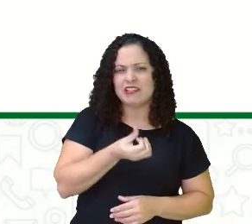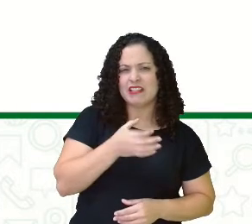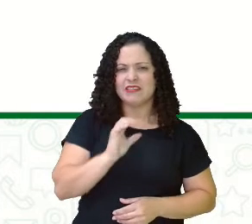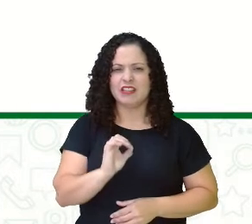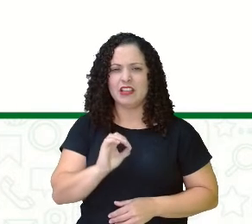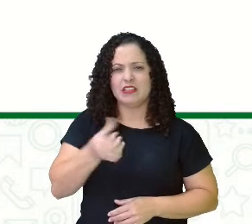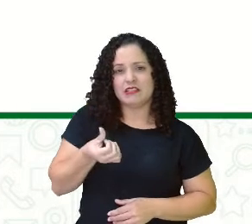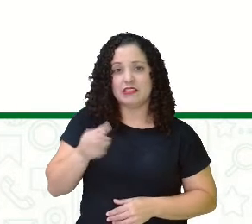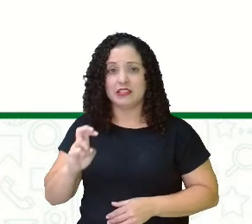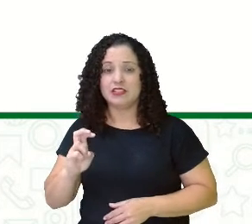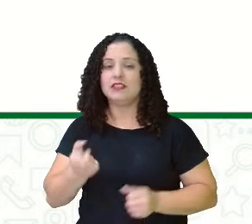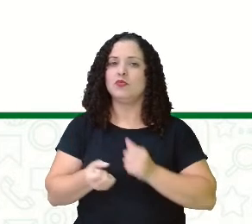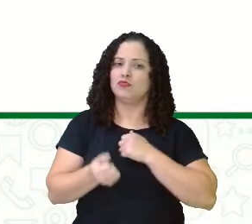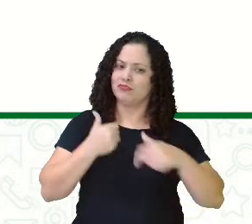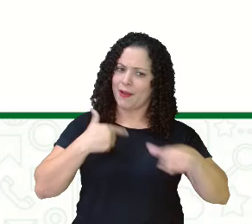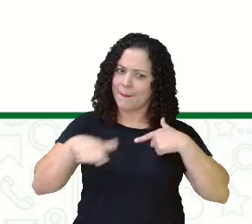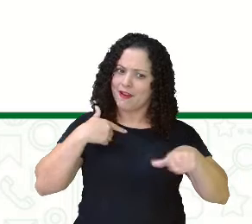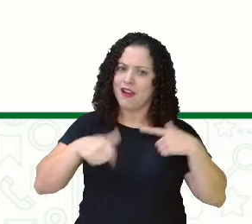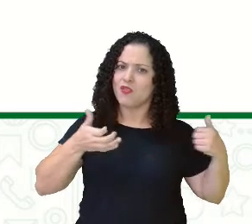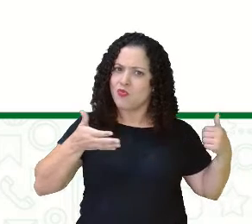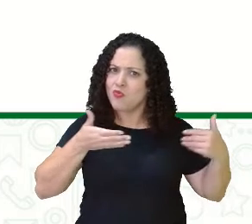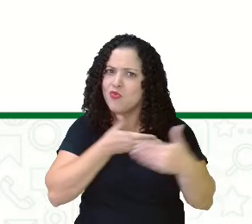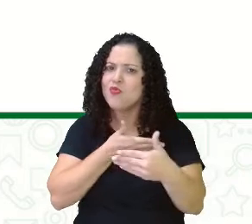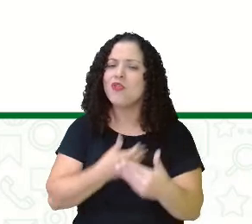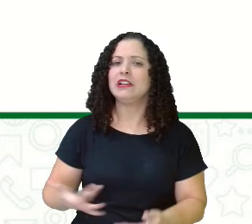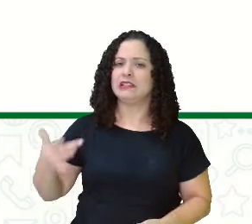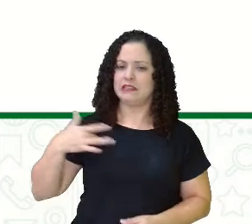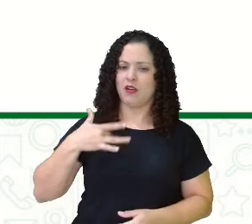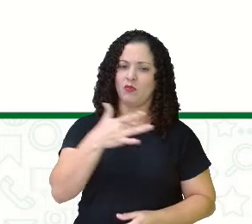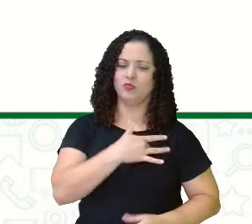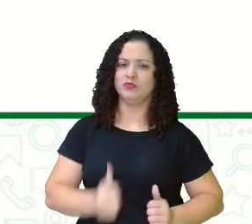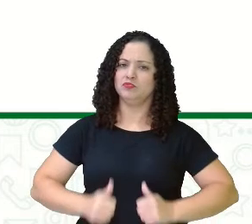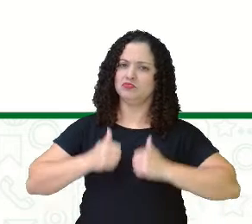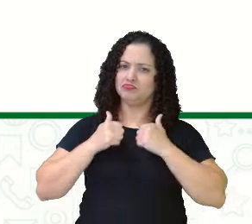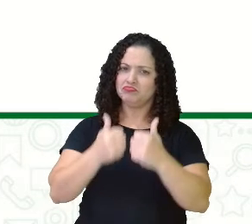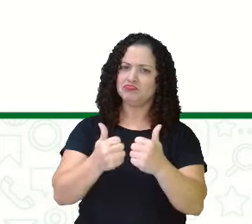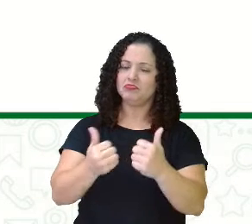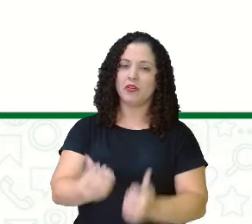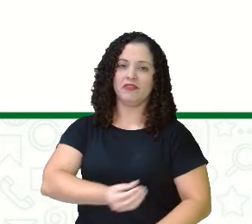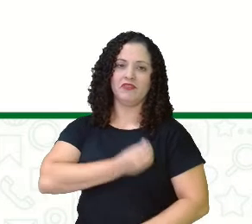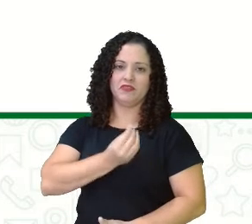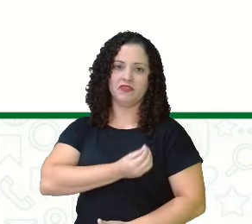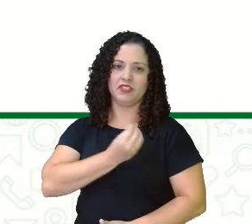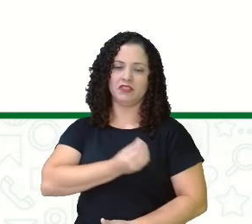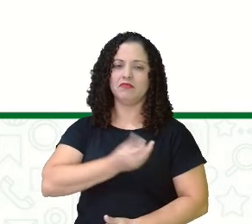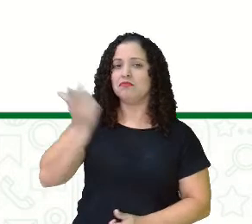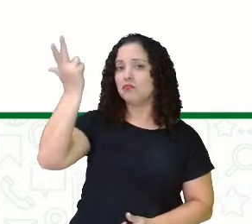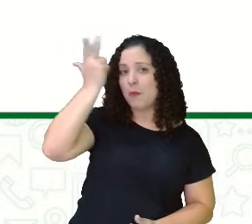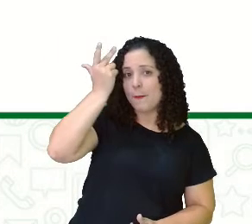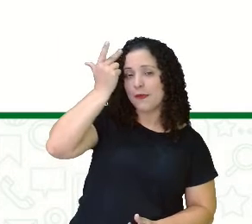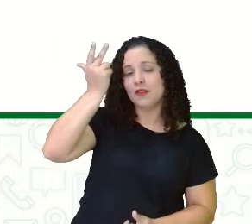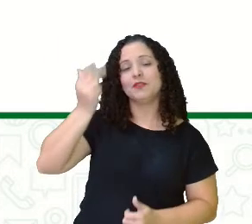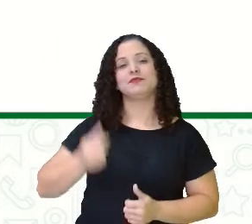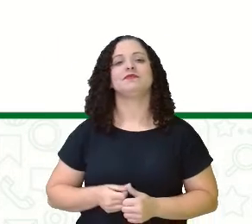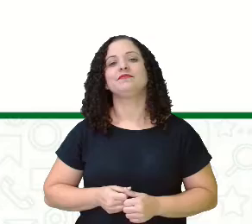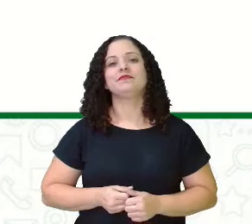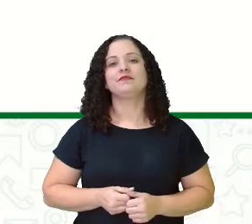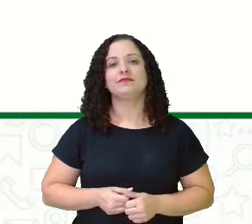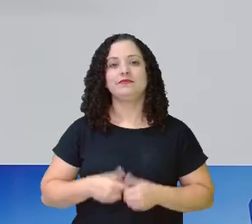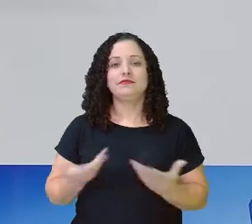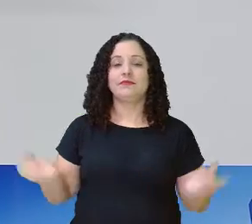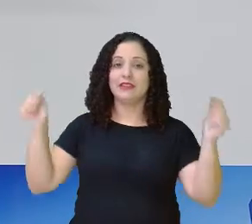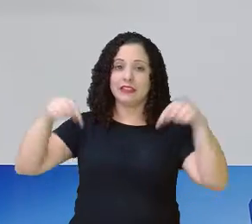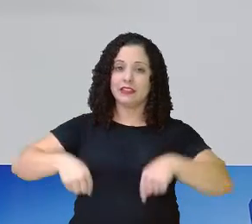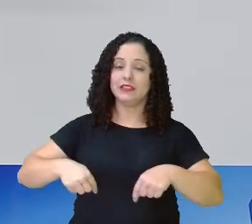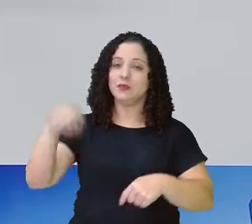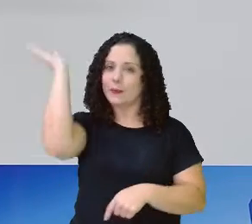hoje continuam ativas no mercado de trabalho e com boa qualidade e expectativa de vida. Então, cada vez mais, aqui no Brasil, a